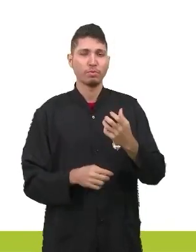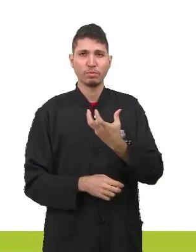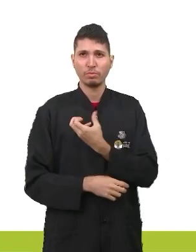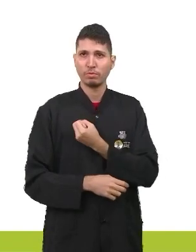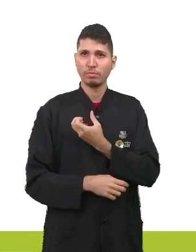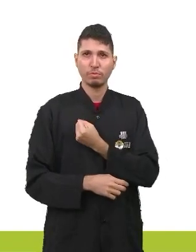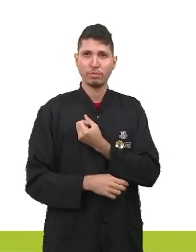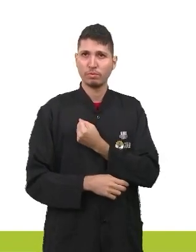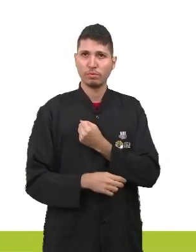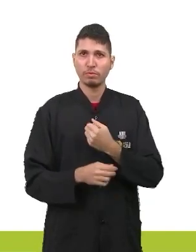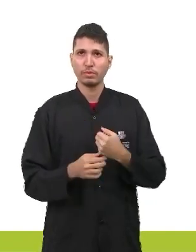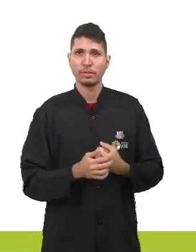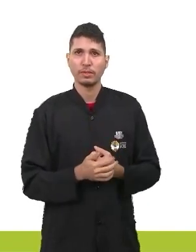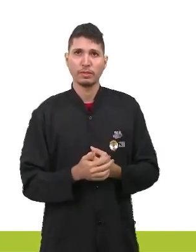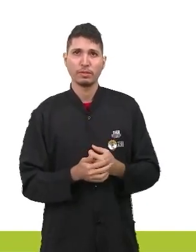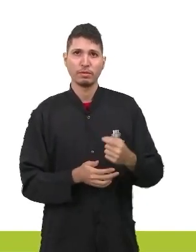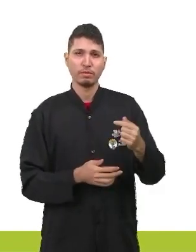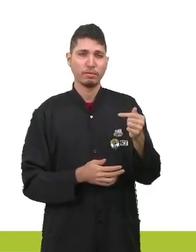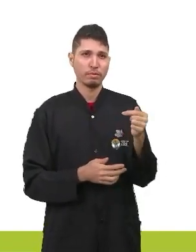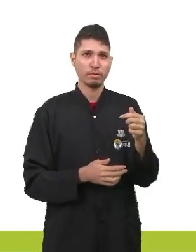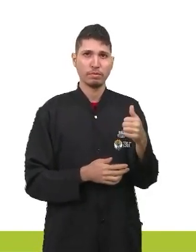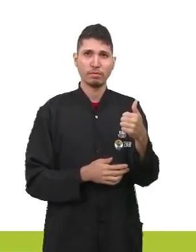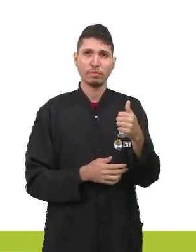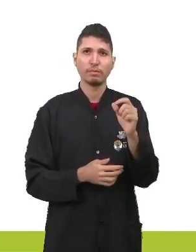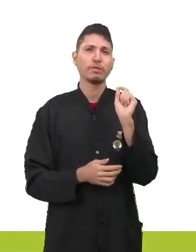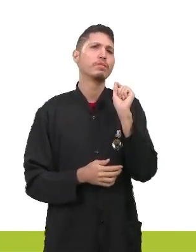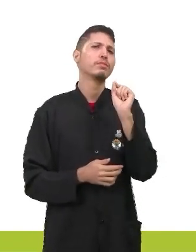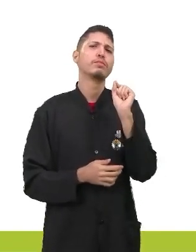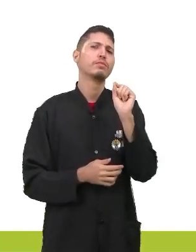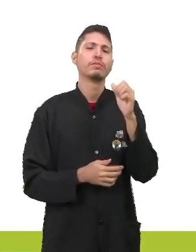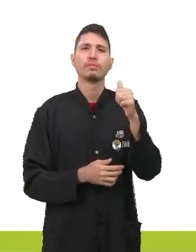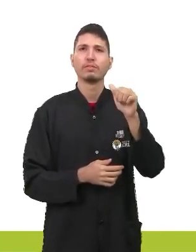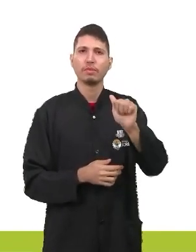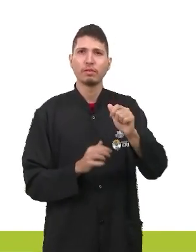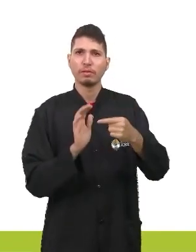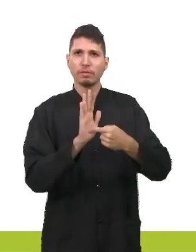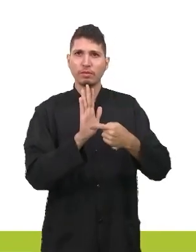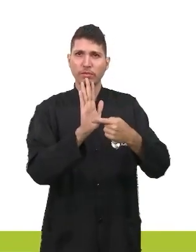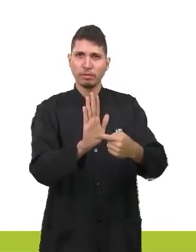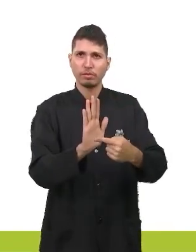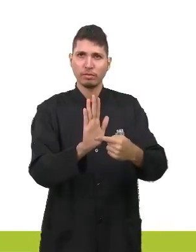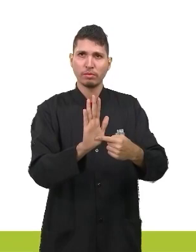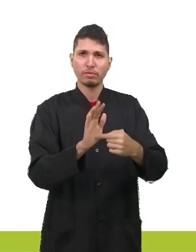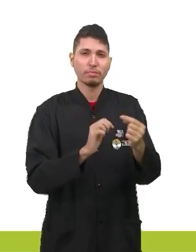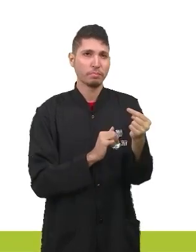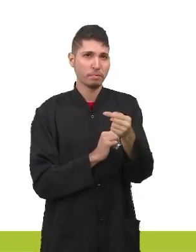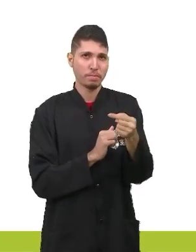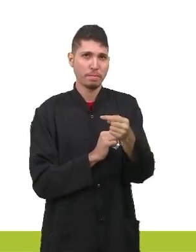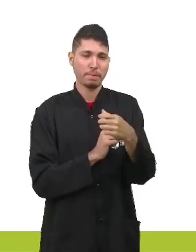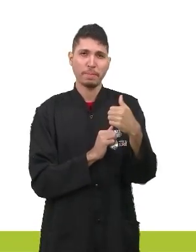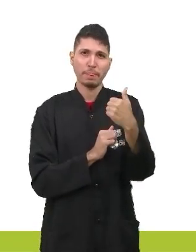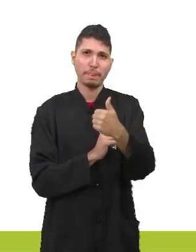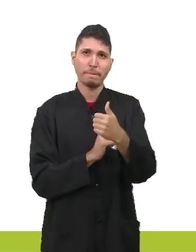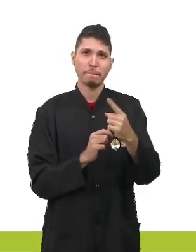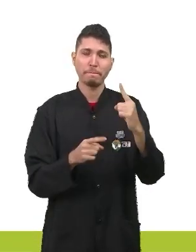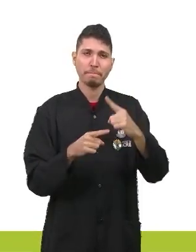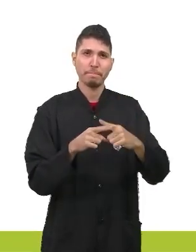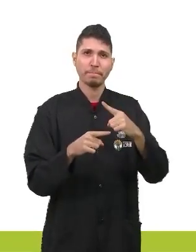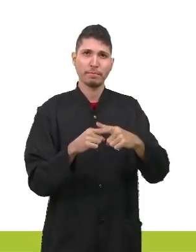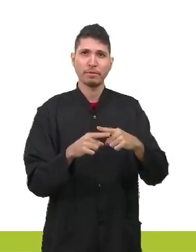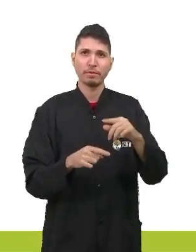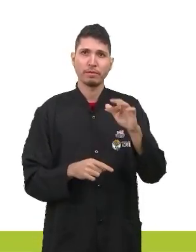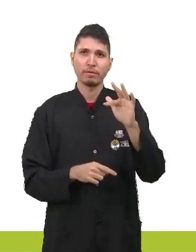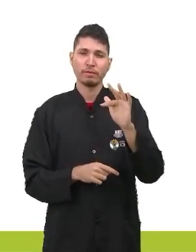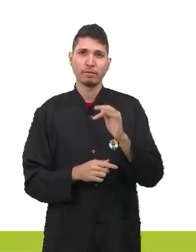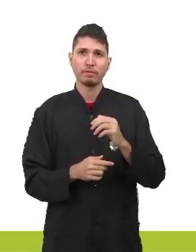aqui, ó, tá vendo? Ou seja, quem é o A? O A representa menos 1, porque se trata de uma função, no